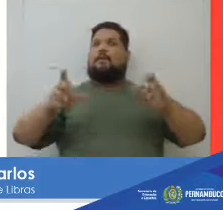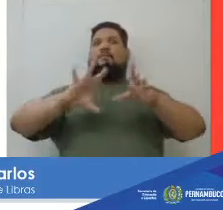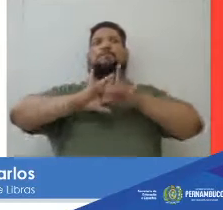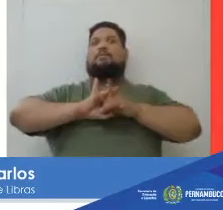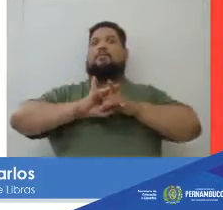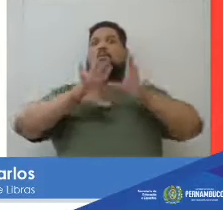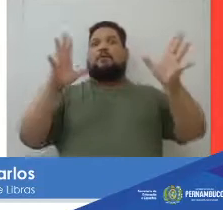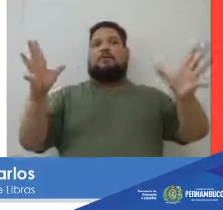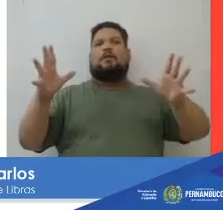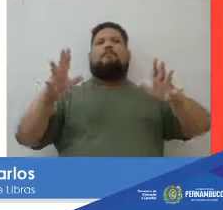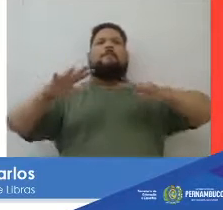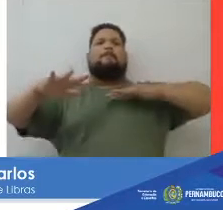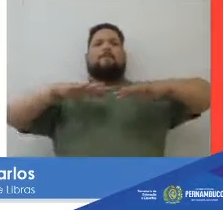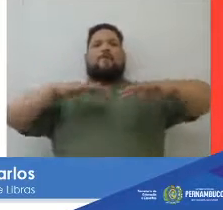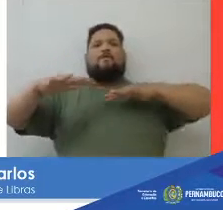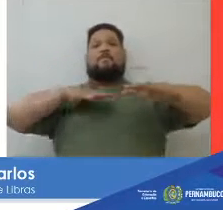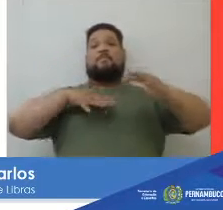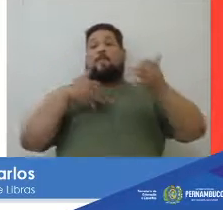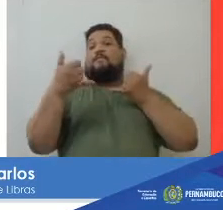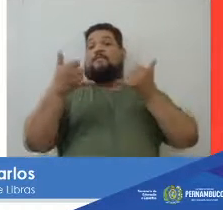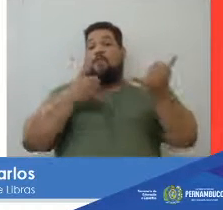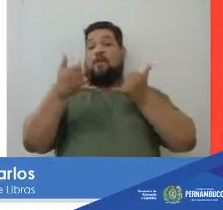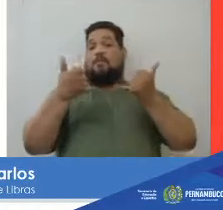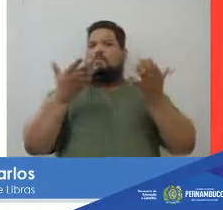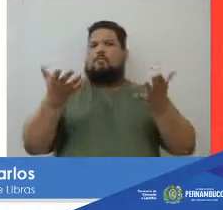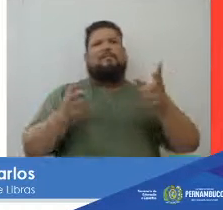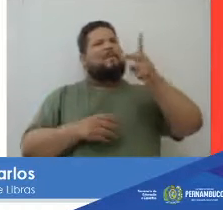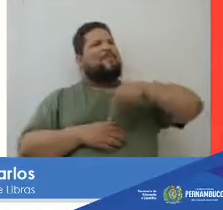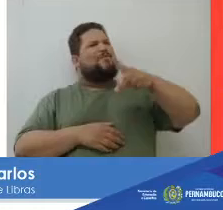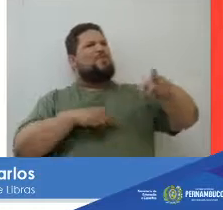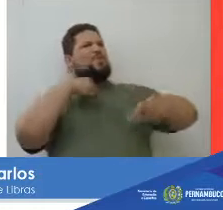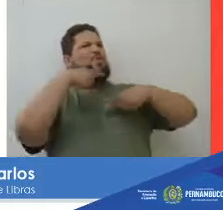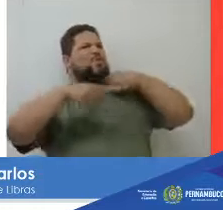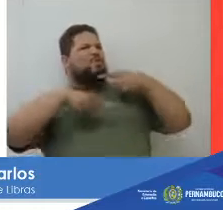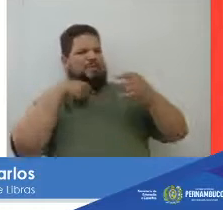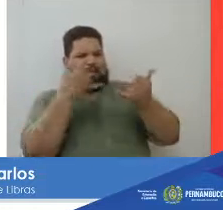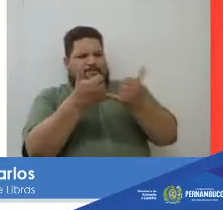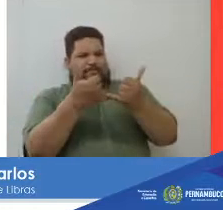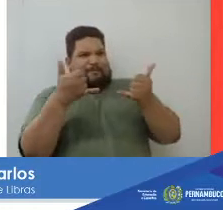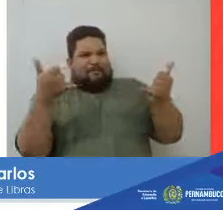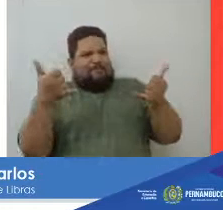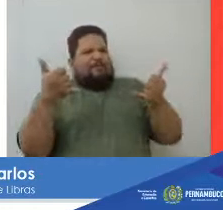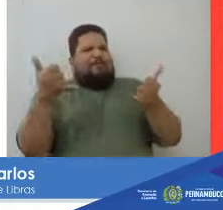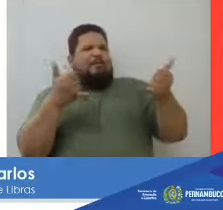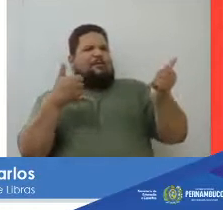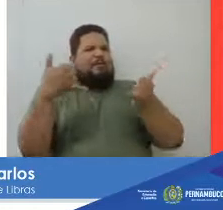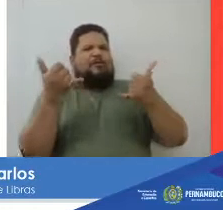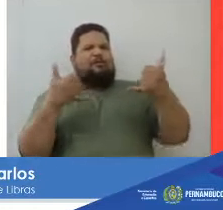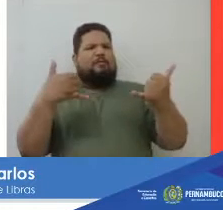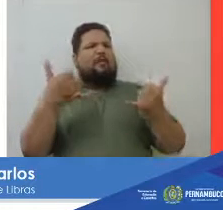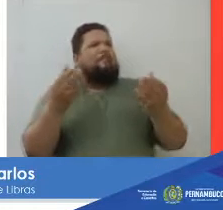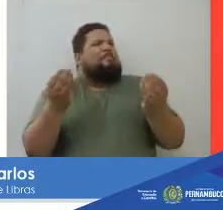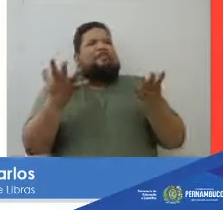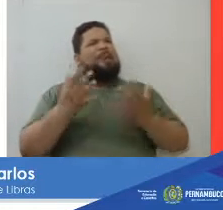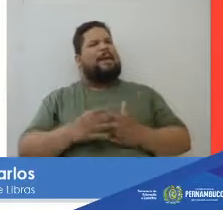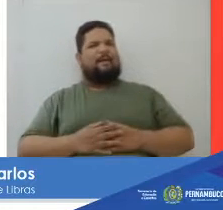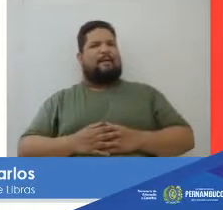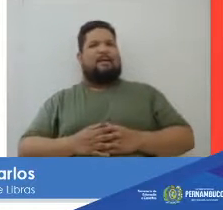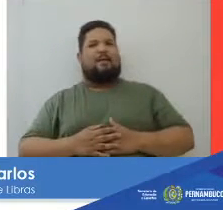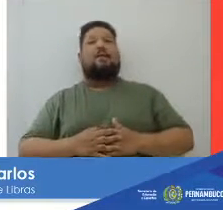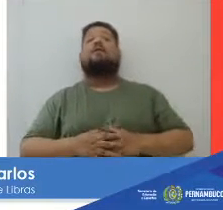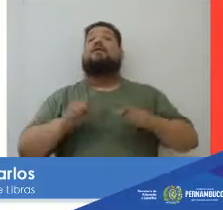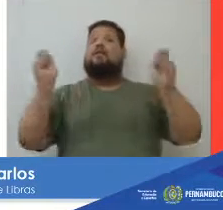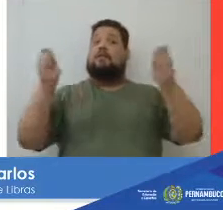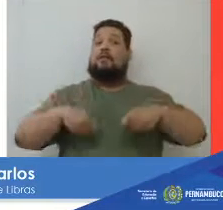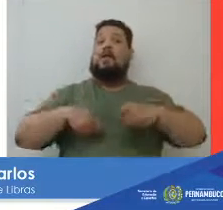liberdade, né, para trafegar essas informações. Professor, mas aí esses cabos de fibra óptica servem para quê? Esses cabos, gente, servem para